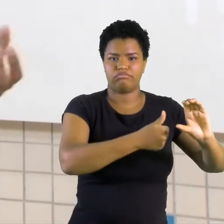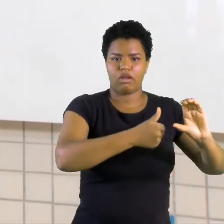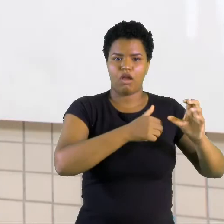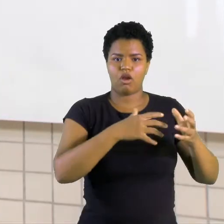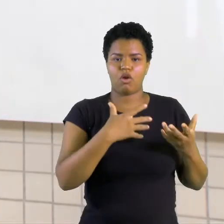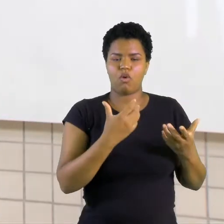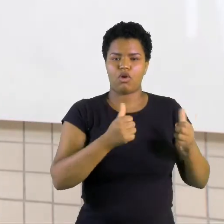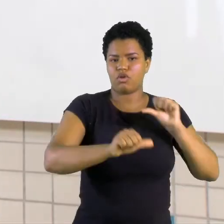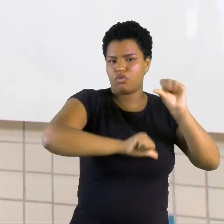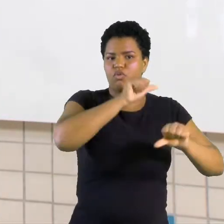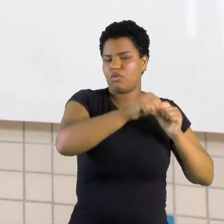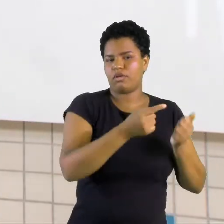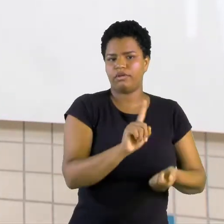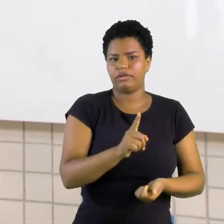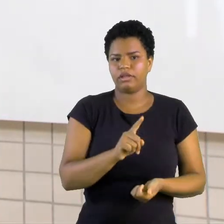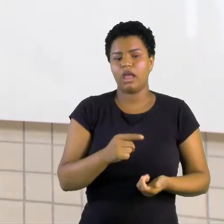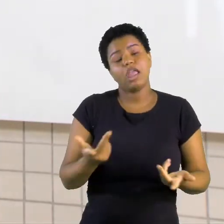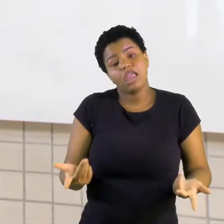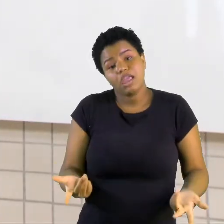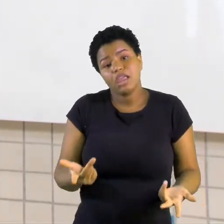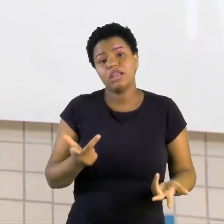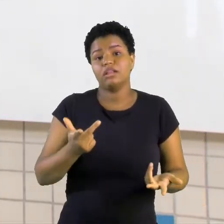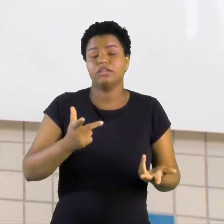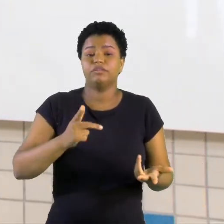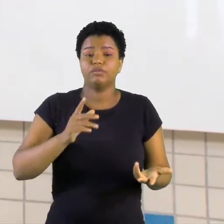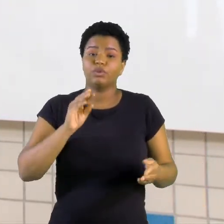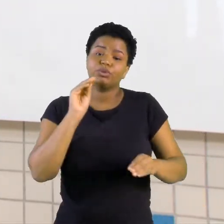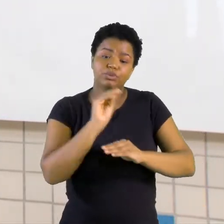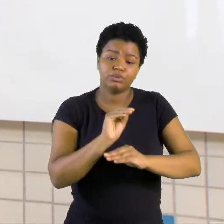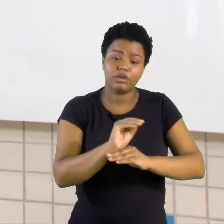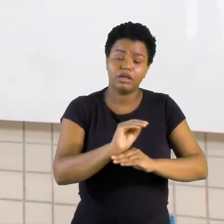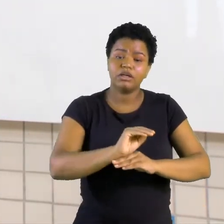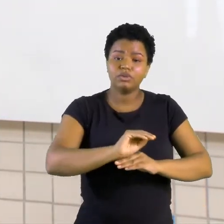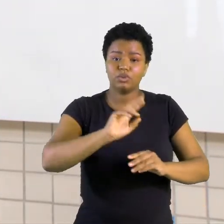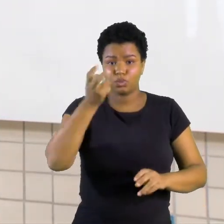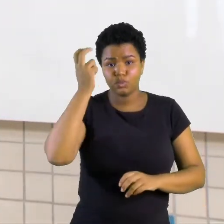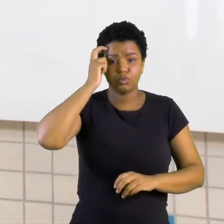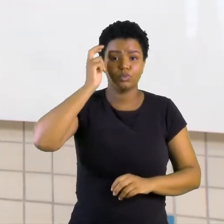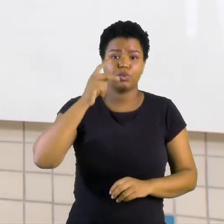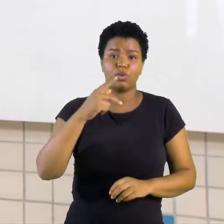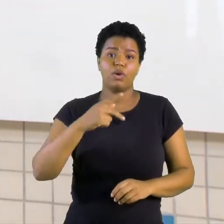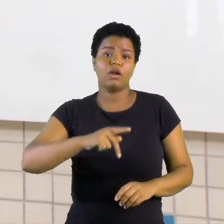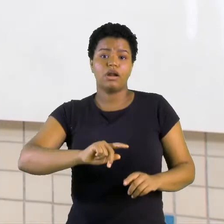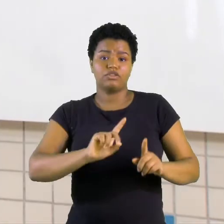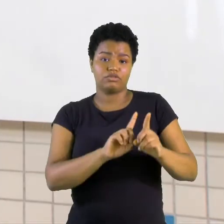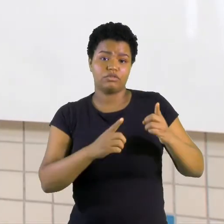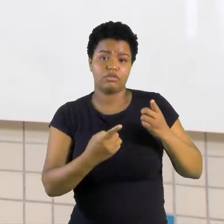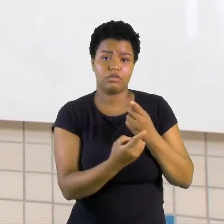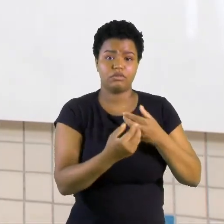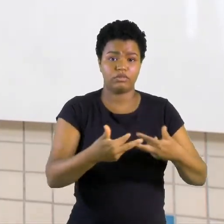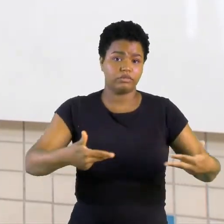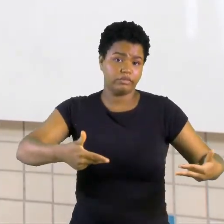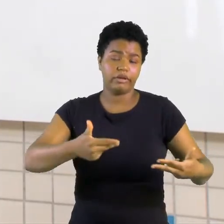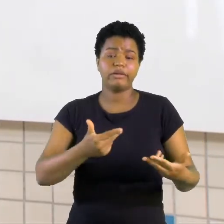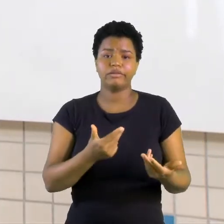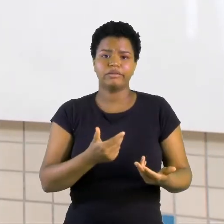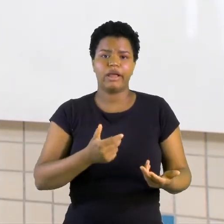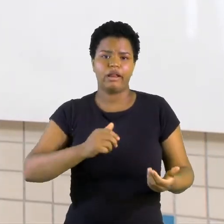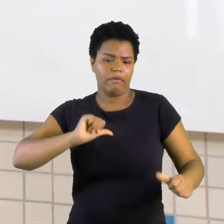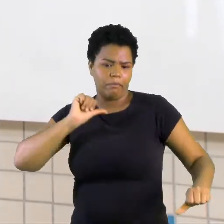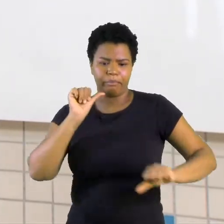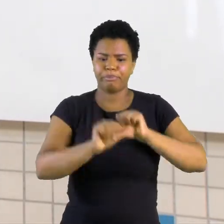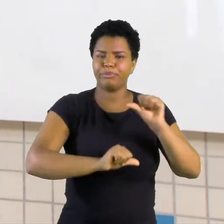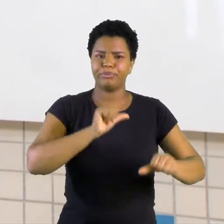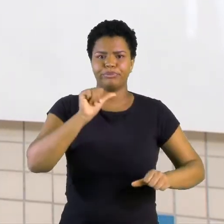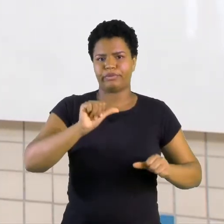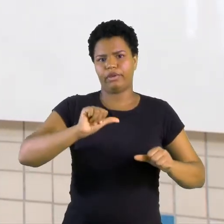criado numa cultura politeísta, ele acreditava em vários outros deuses. Ele não ia acreditar, ele não ia se converter ao cristianismo da noite para o dia,